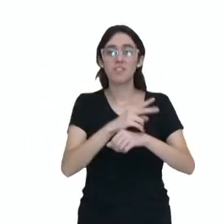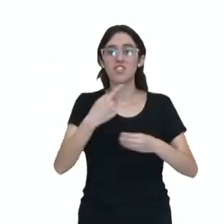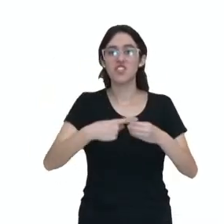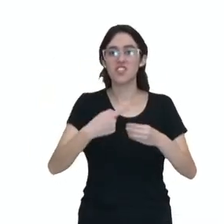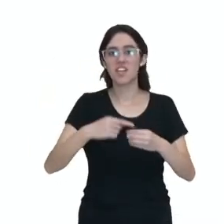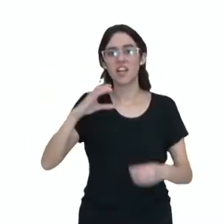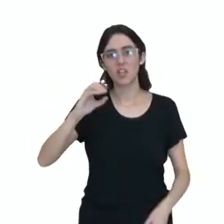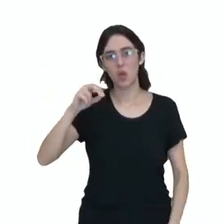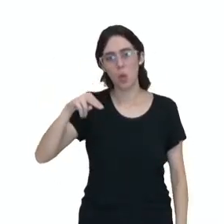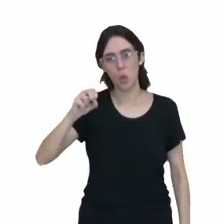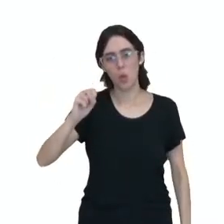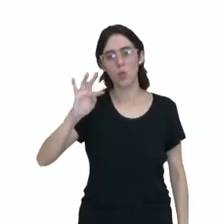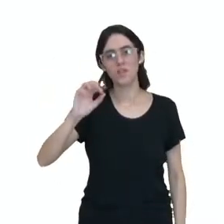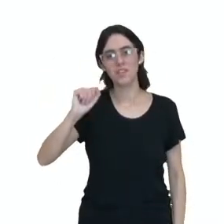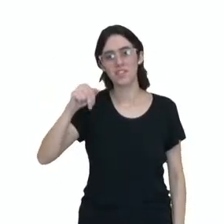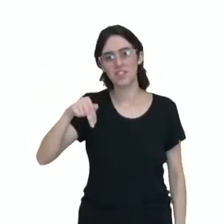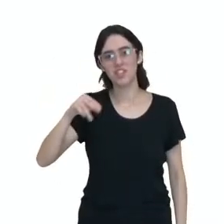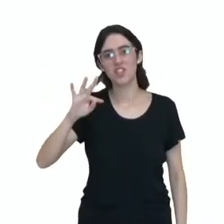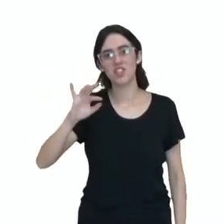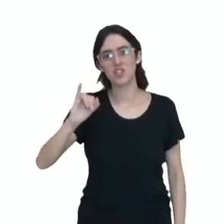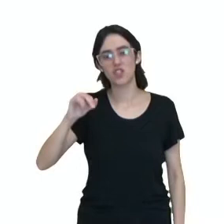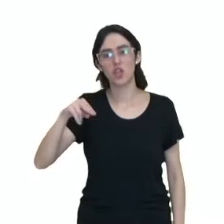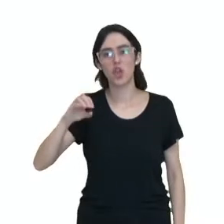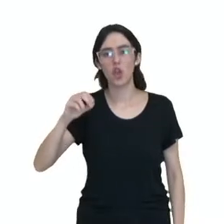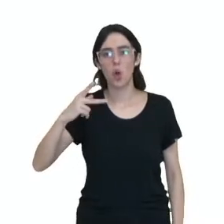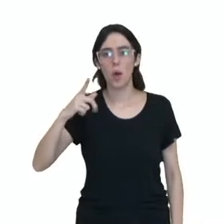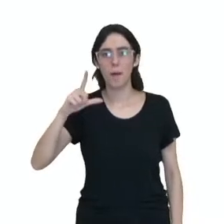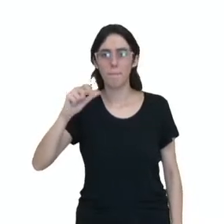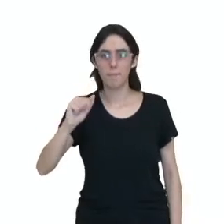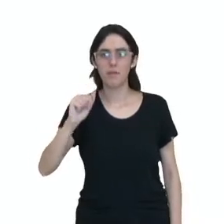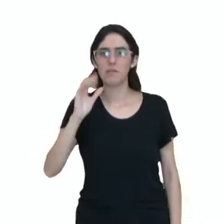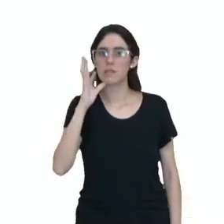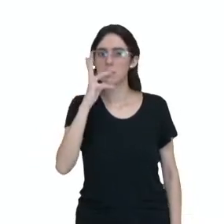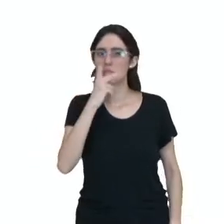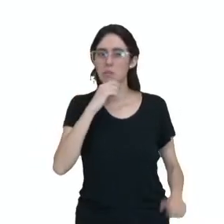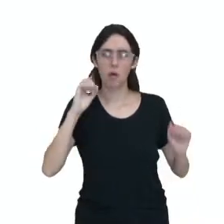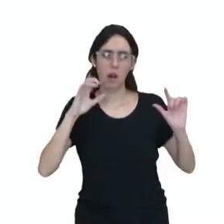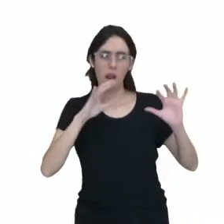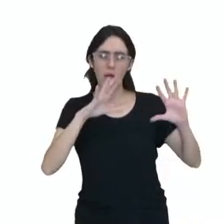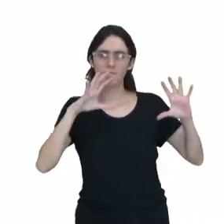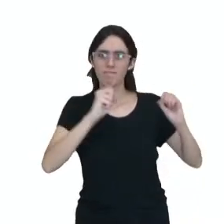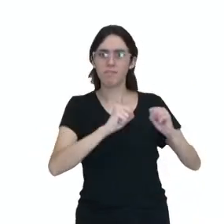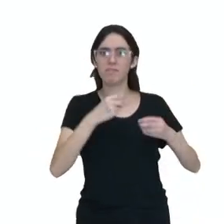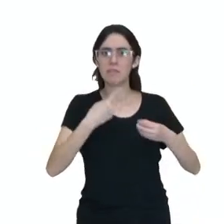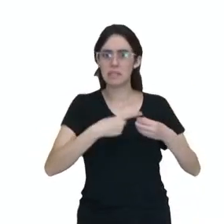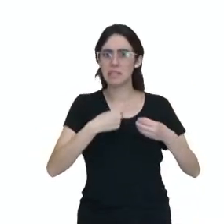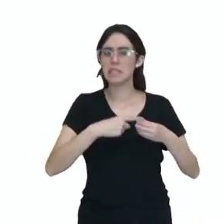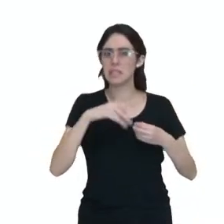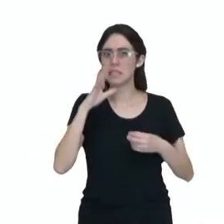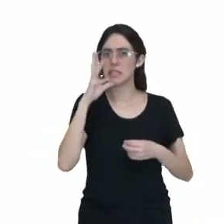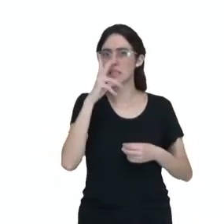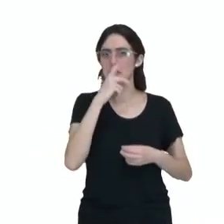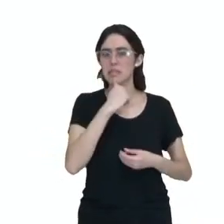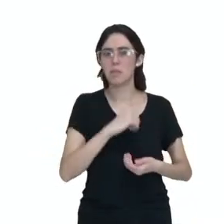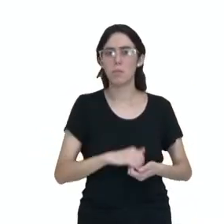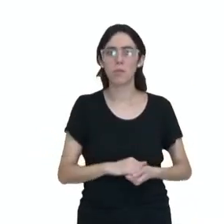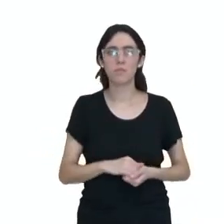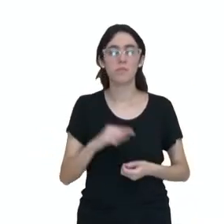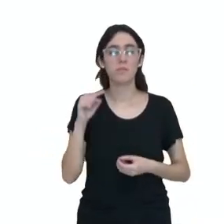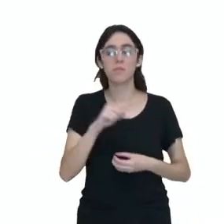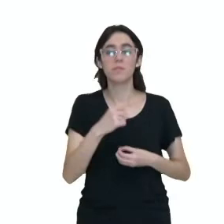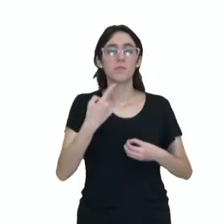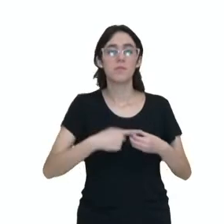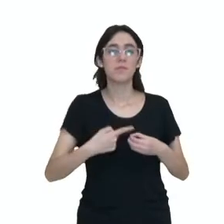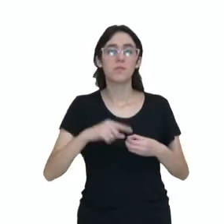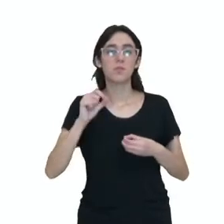turcos invadirem ela. Gastaram mais de 30 dias para conseguirem conquistar a cidade. Conhecida como Porta do Oriente, a cidade era